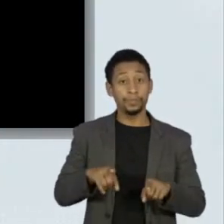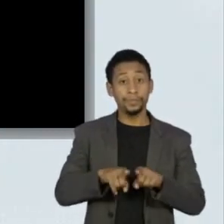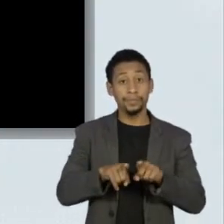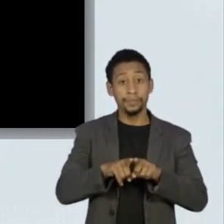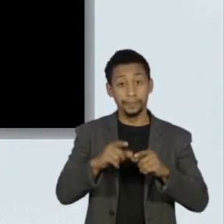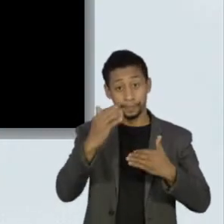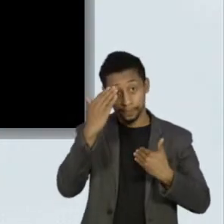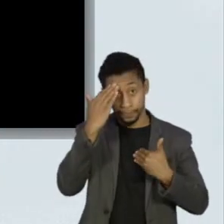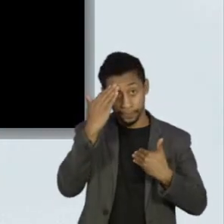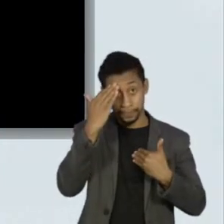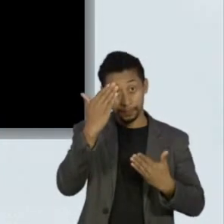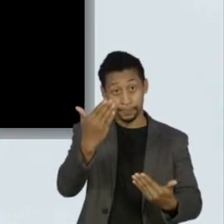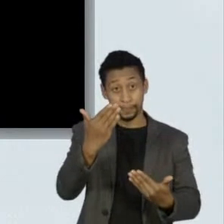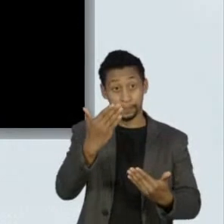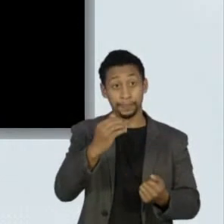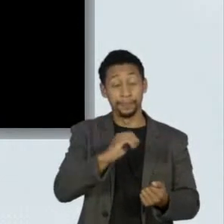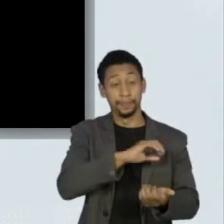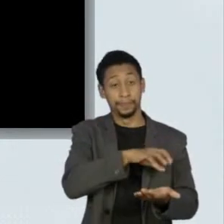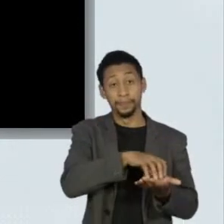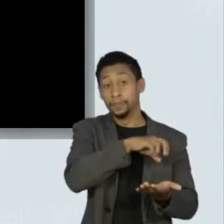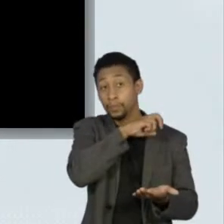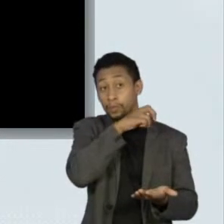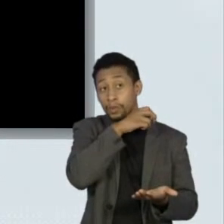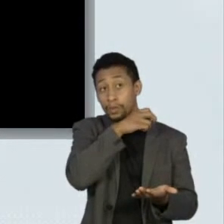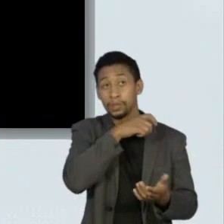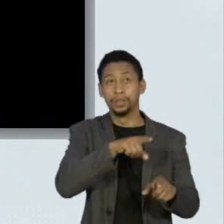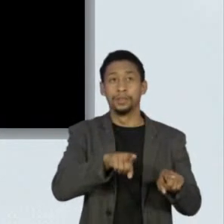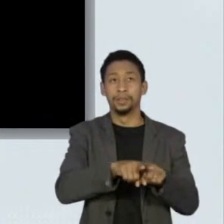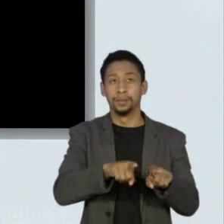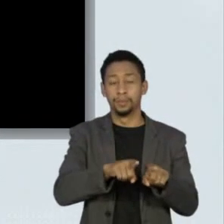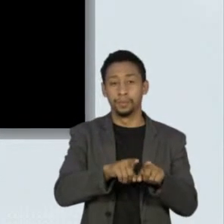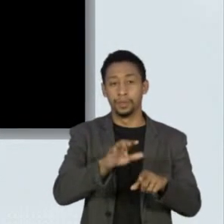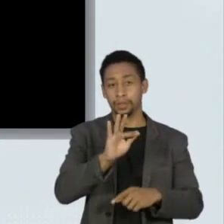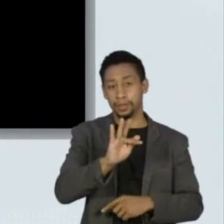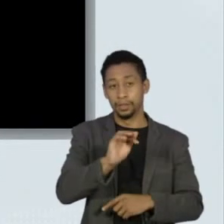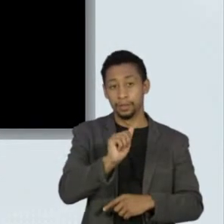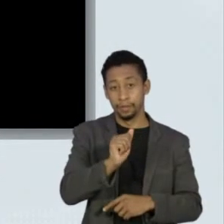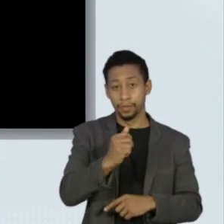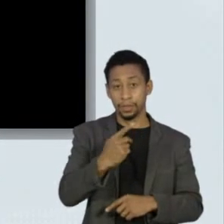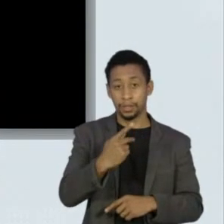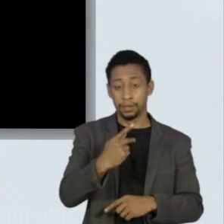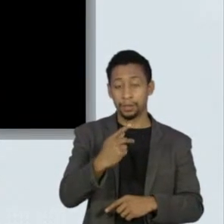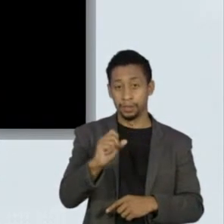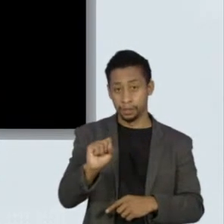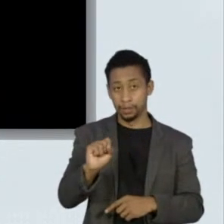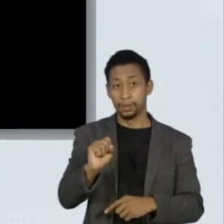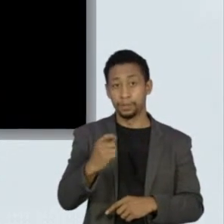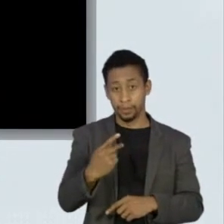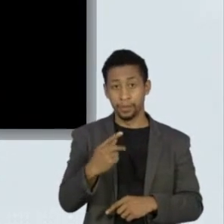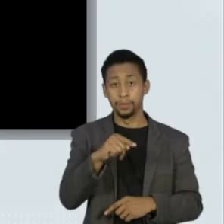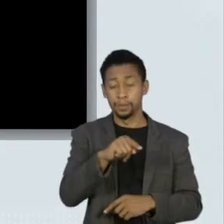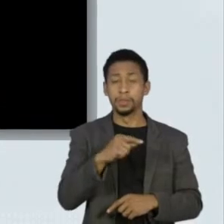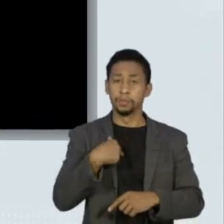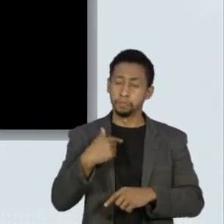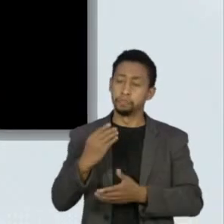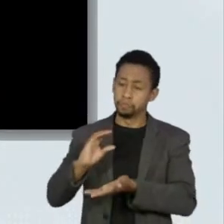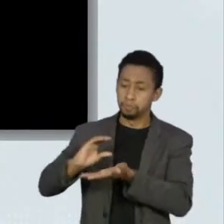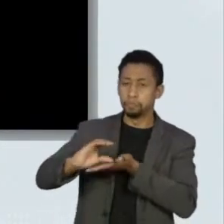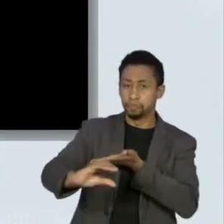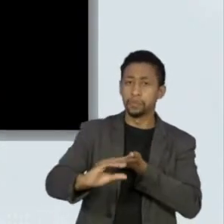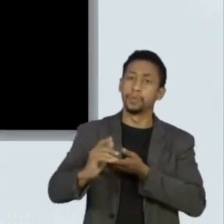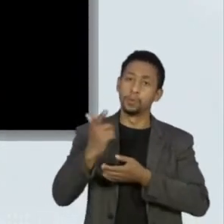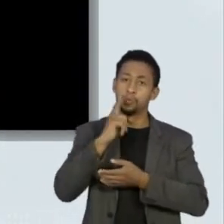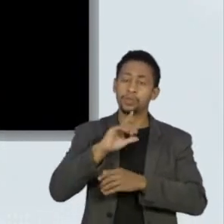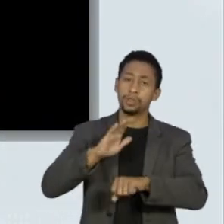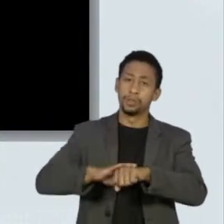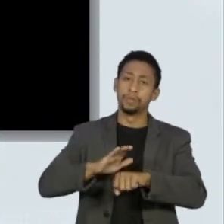à Fundação Butantan e à FAPESP pelo apoio financeiro que deram para que este projeto fosse possível. Mas